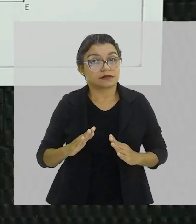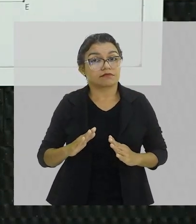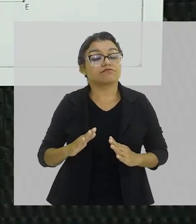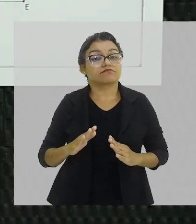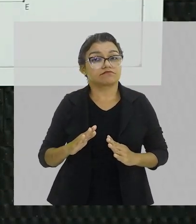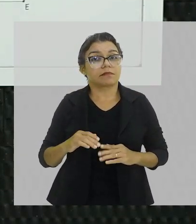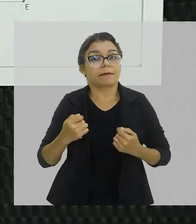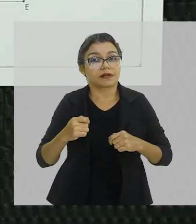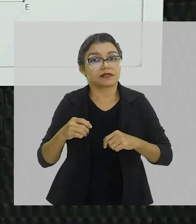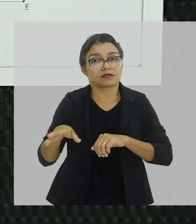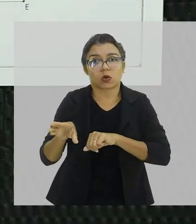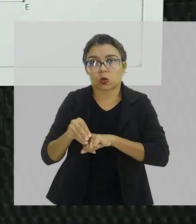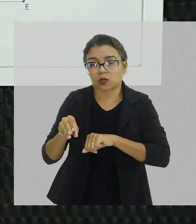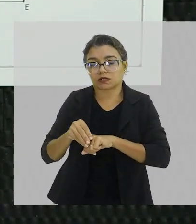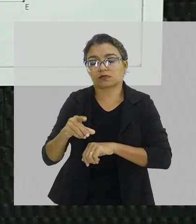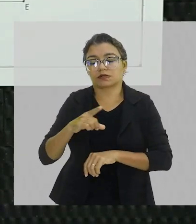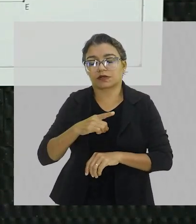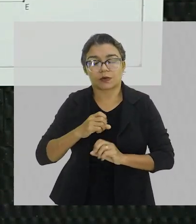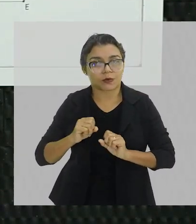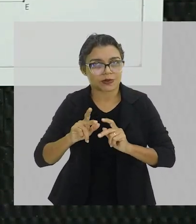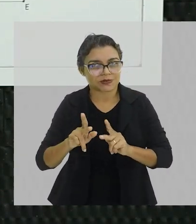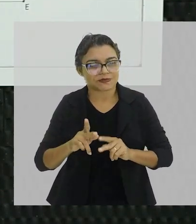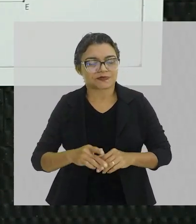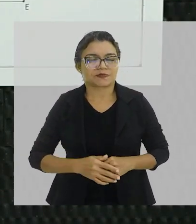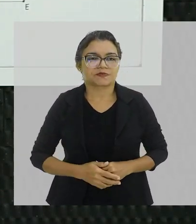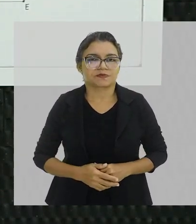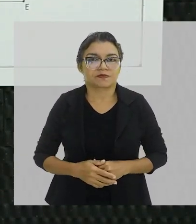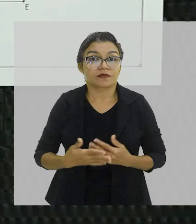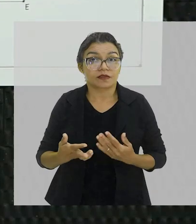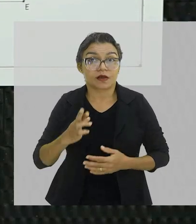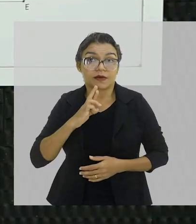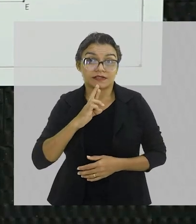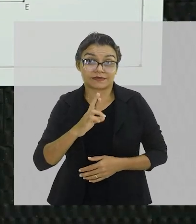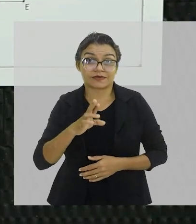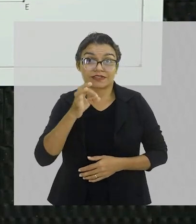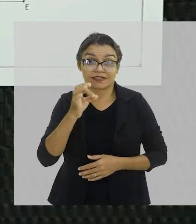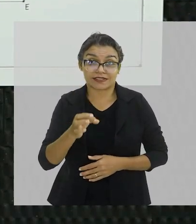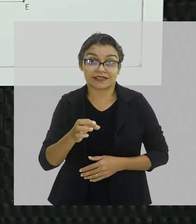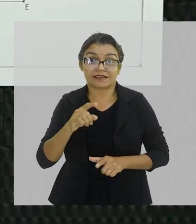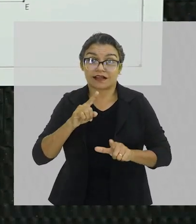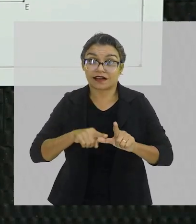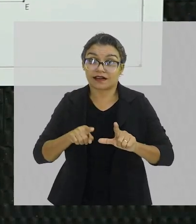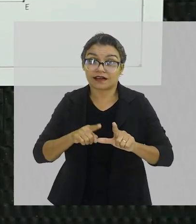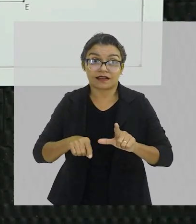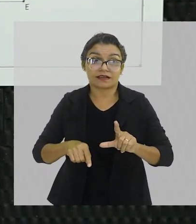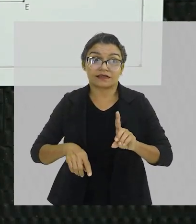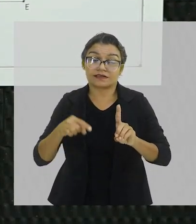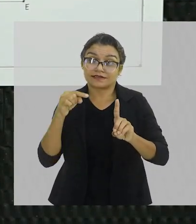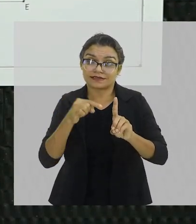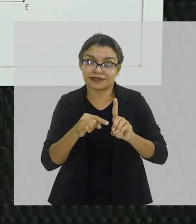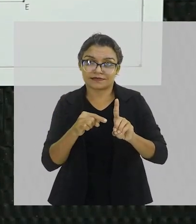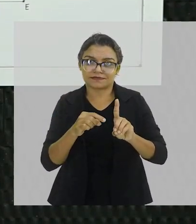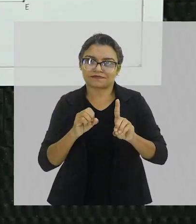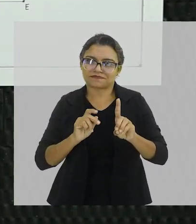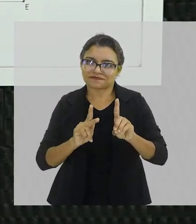muito conhecimento de geometria. Beleza, turminha? Então a resposta correta aí é a letra D de dado.